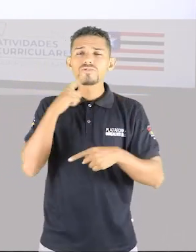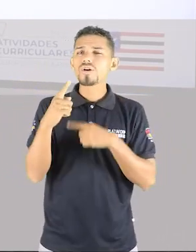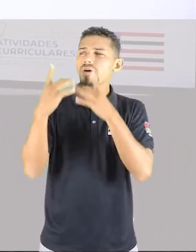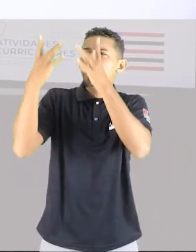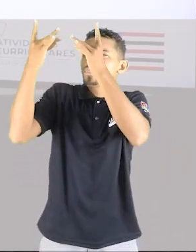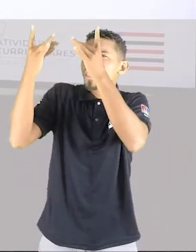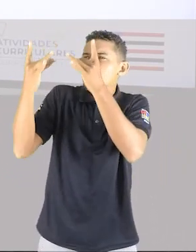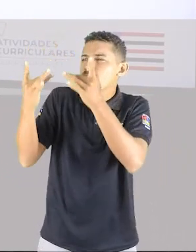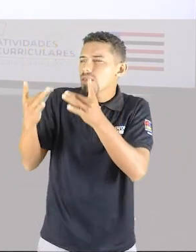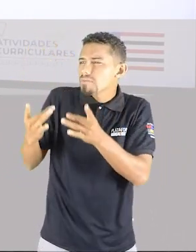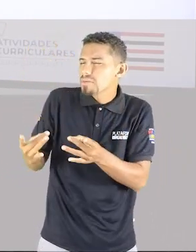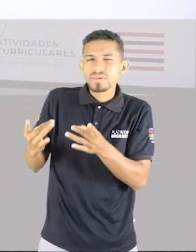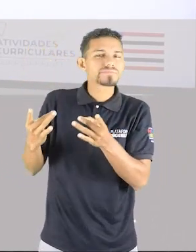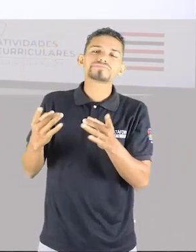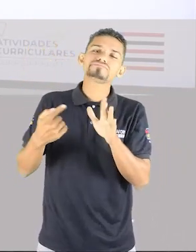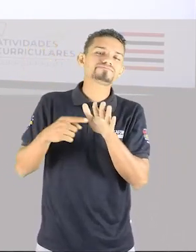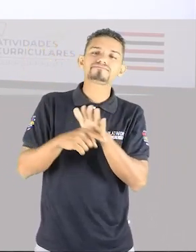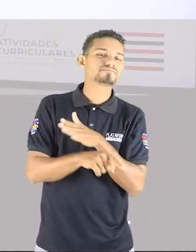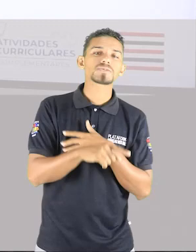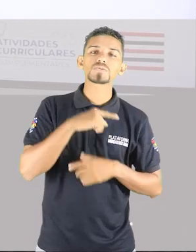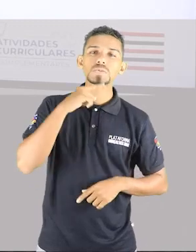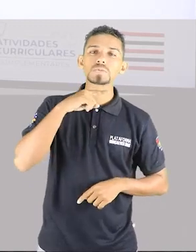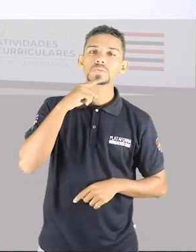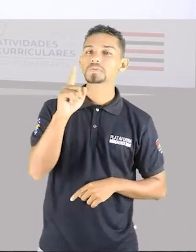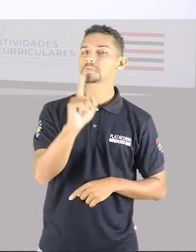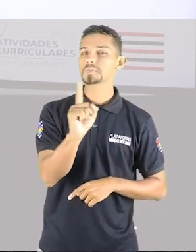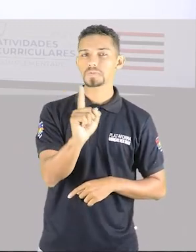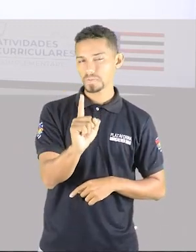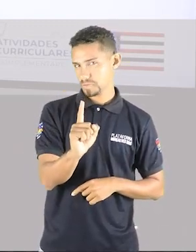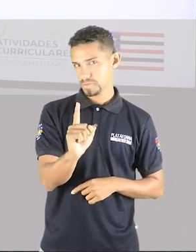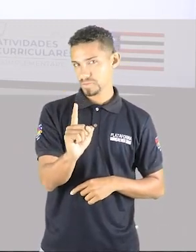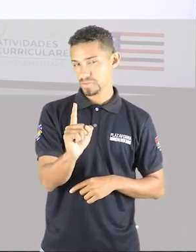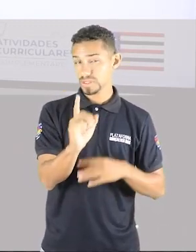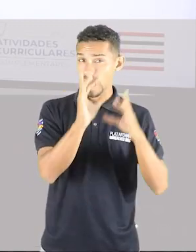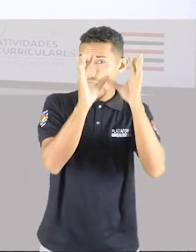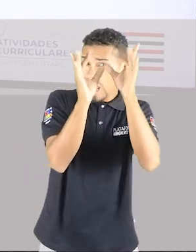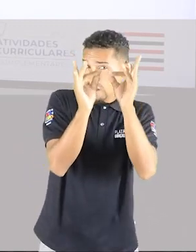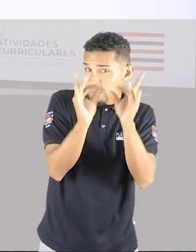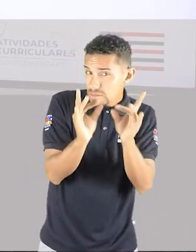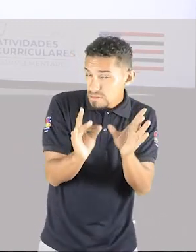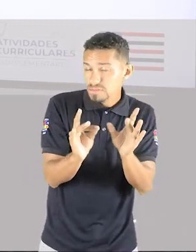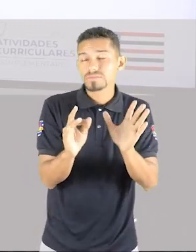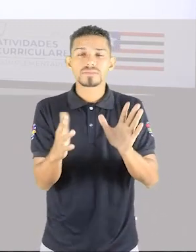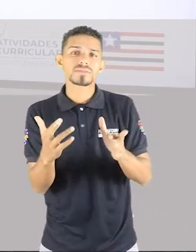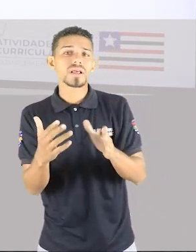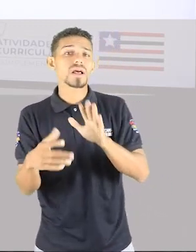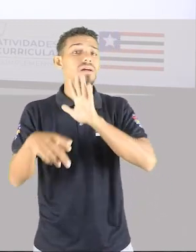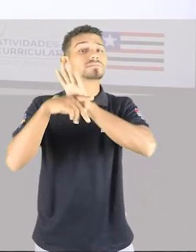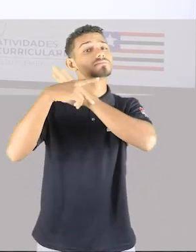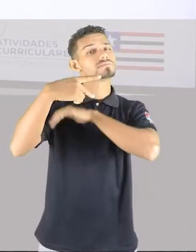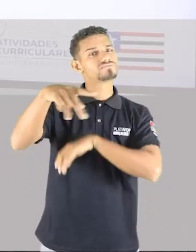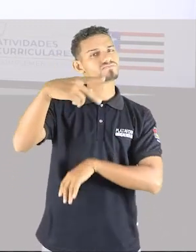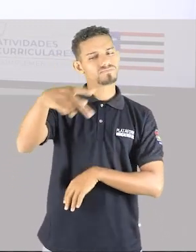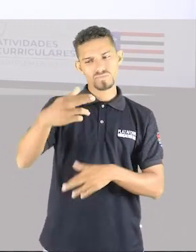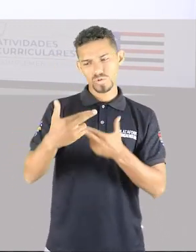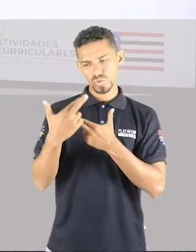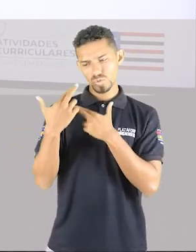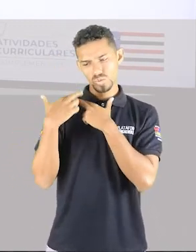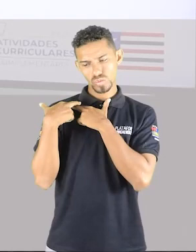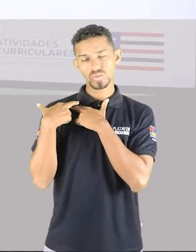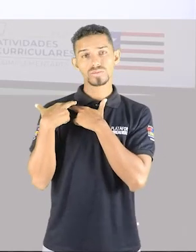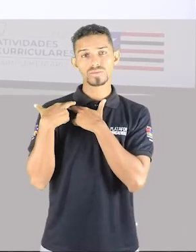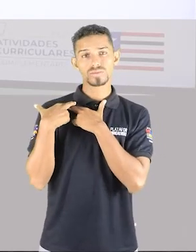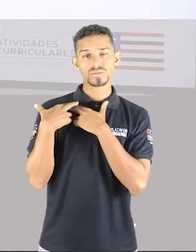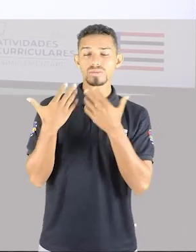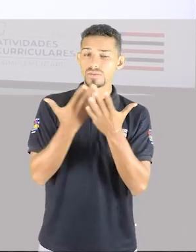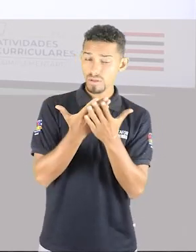detalhar muita coisa esses detalhes fica a ficam a cargo do